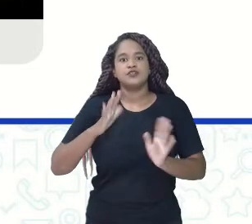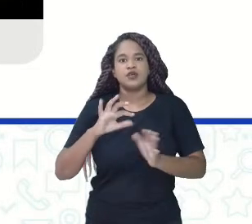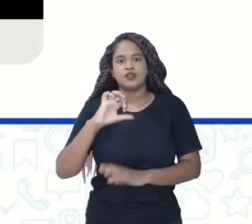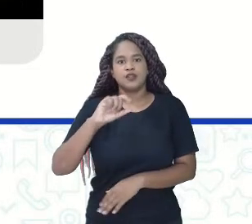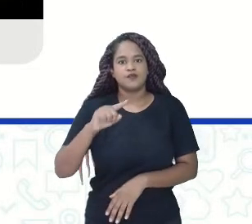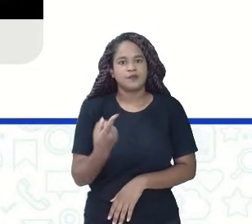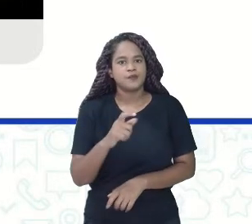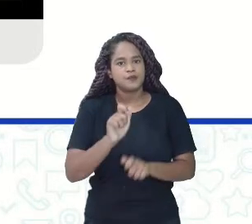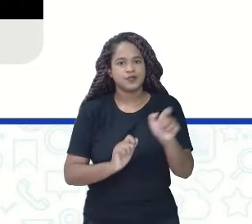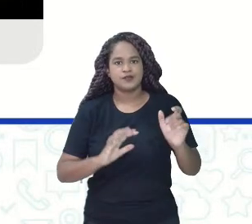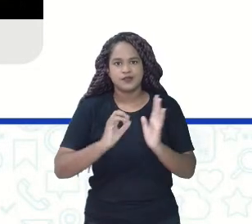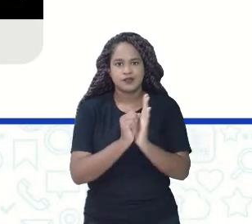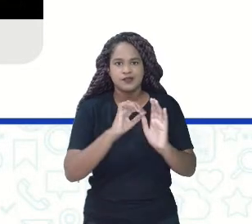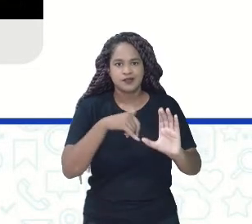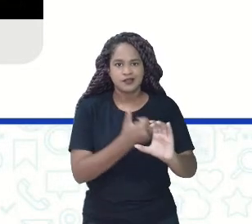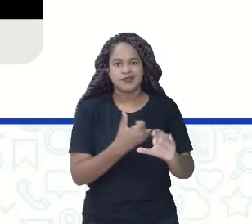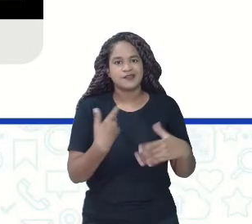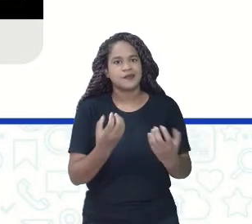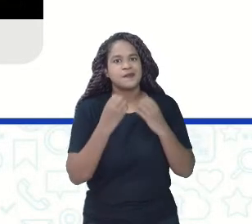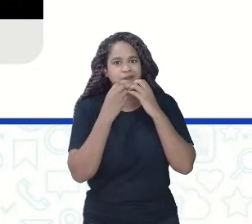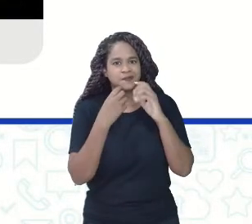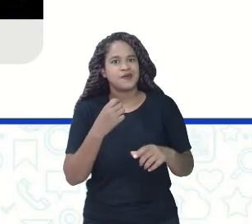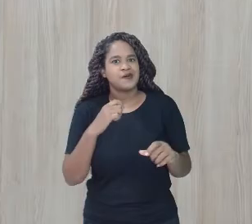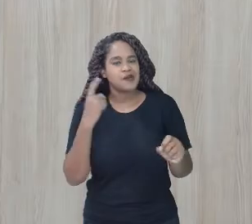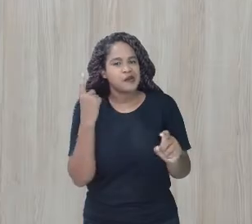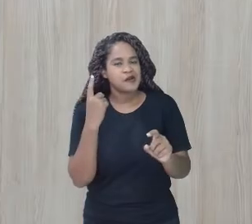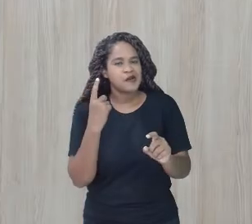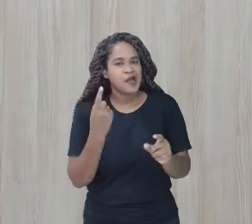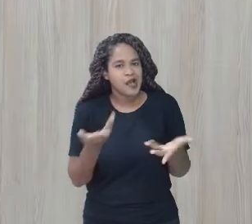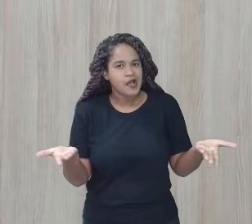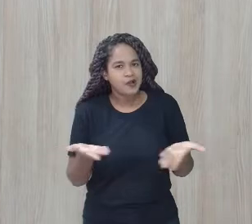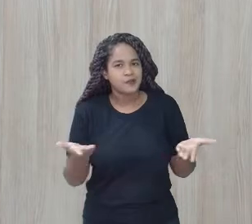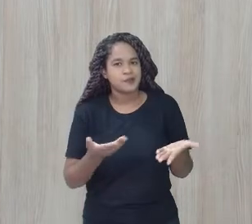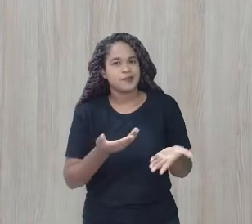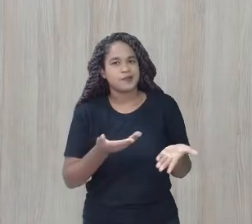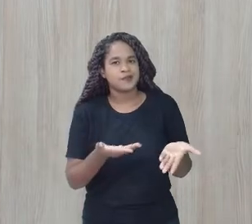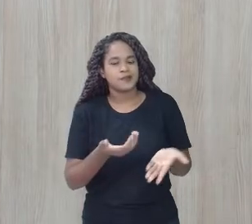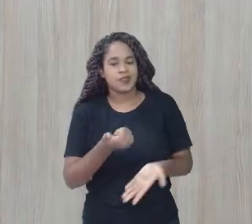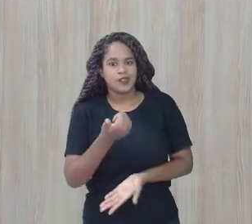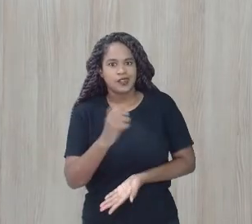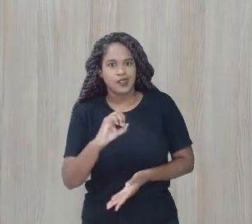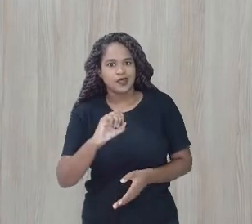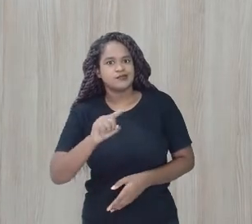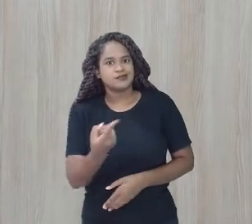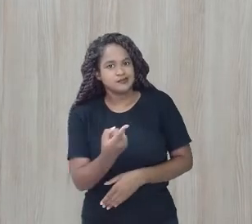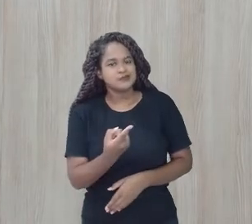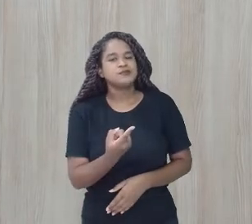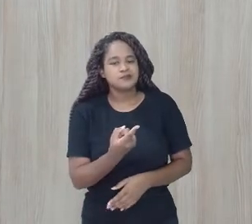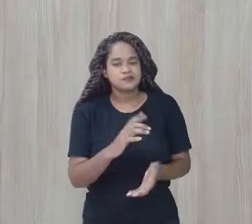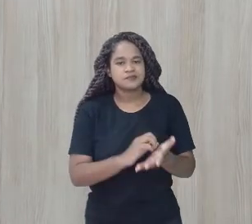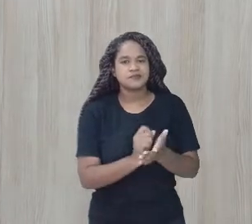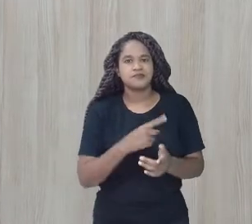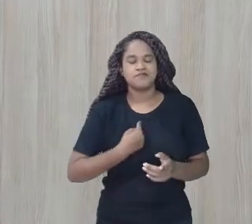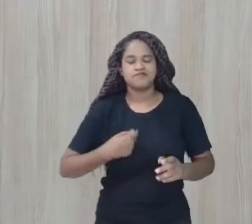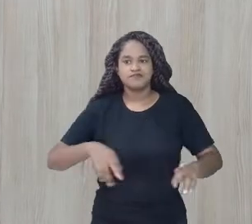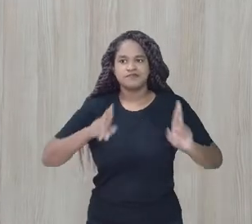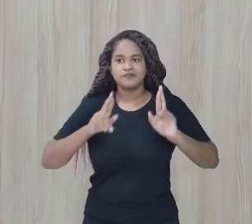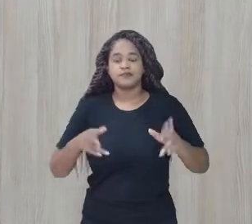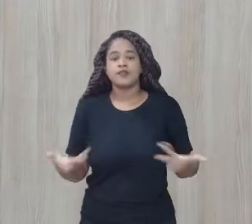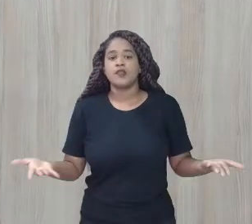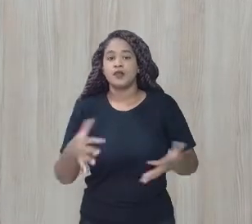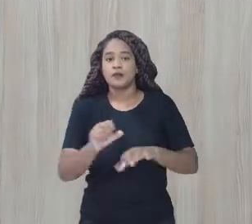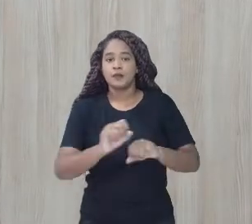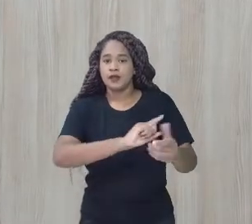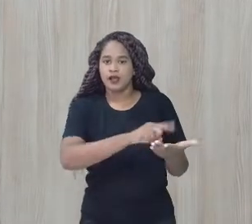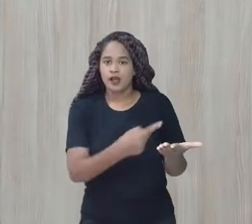então vai ser massa quando a gente chegar aí nos 10, né, gente? Estamos ansiando por isso, tá certo? Bom, pega aí o seu lápis e o seu caderno, a gente acabou de